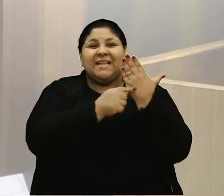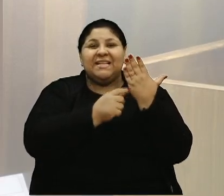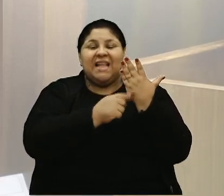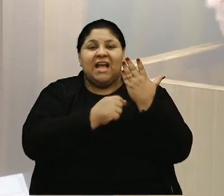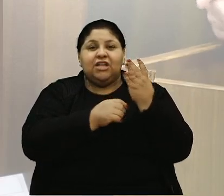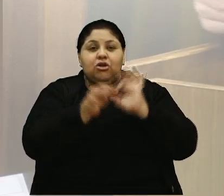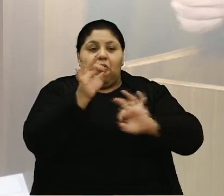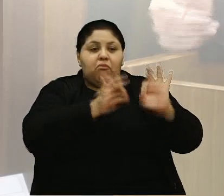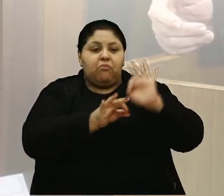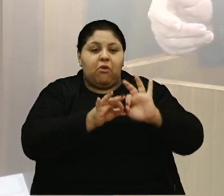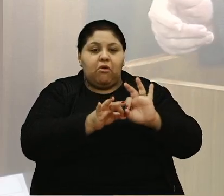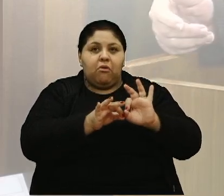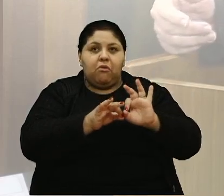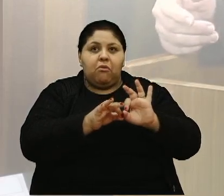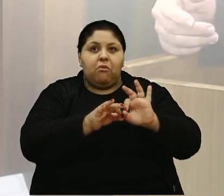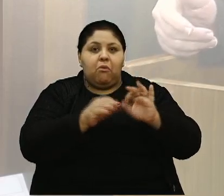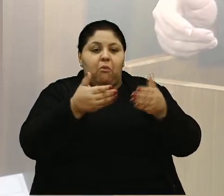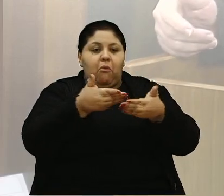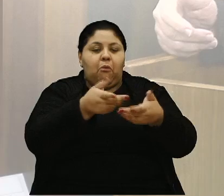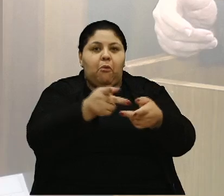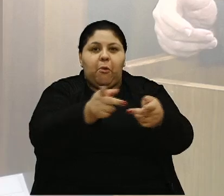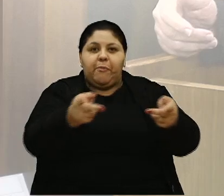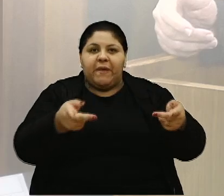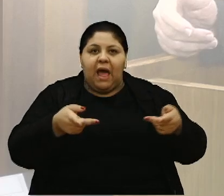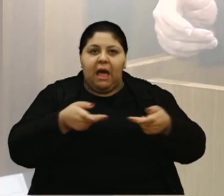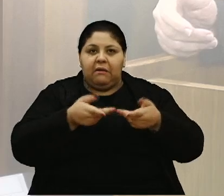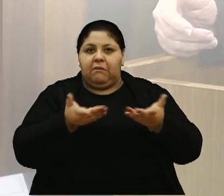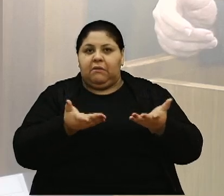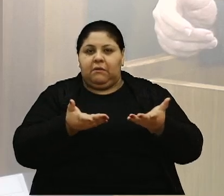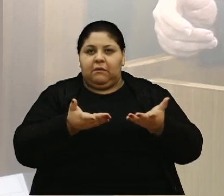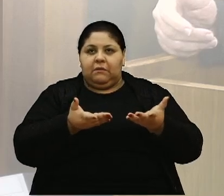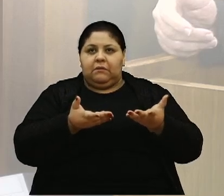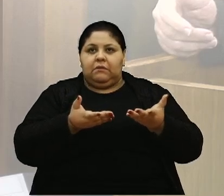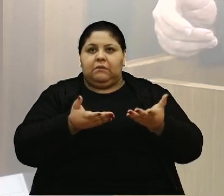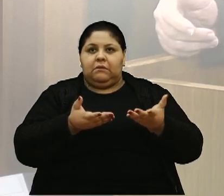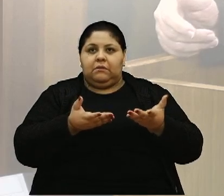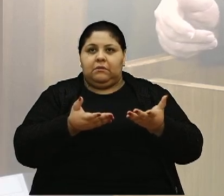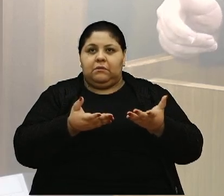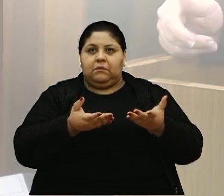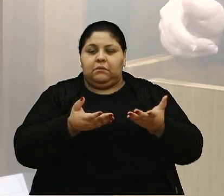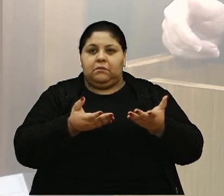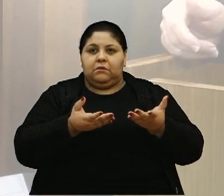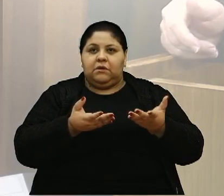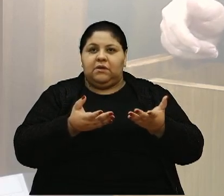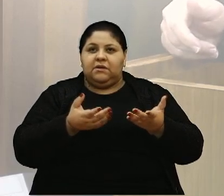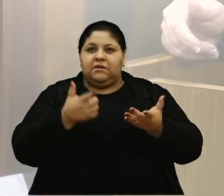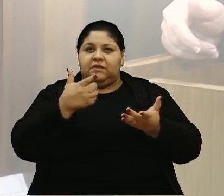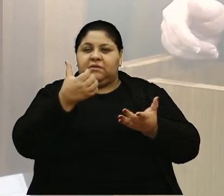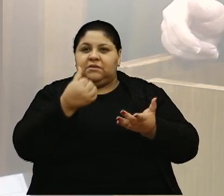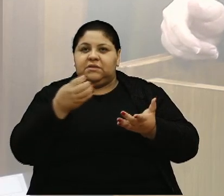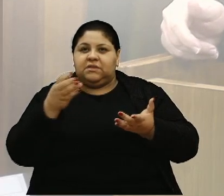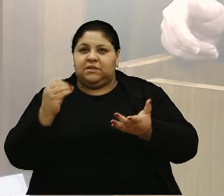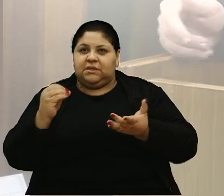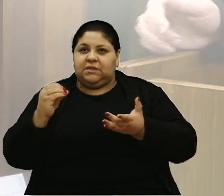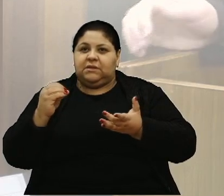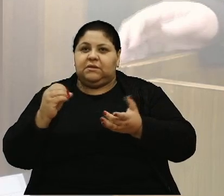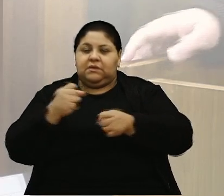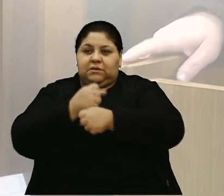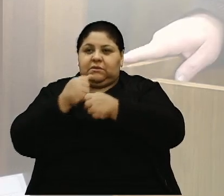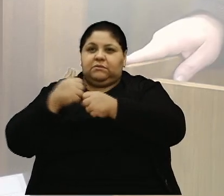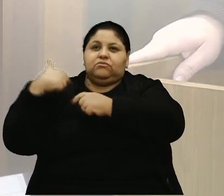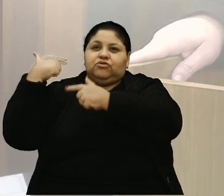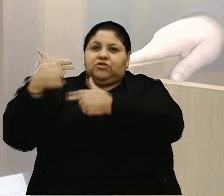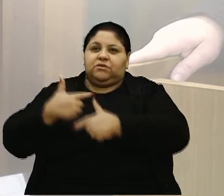travessas, com os pratos. Então nós estamos falando de 60 anos de tradição, Uma declaração de líder, senhor presidente, por